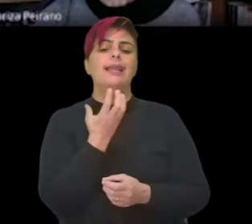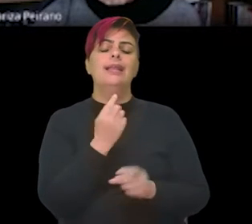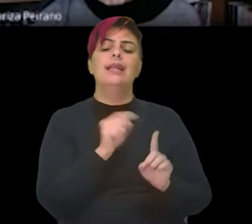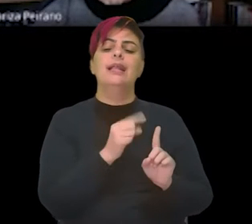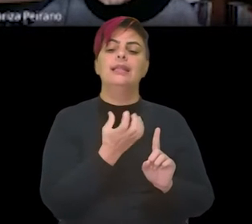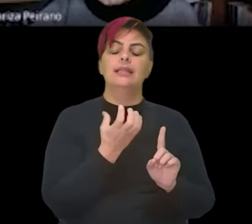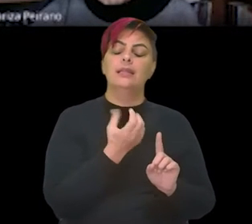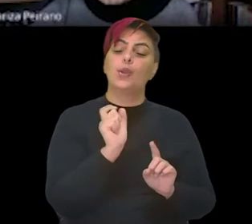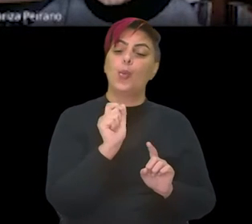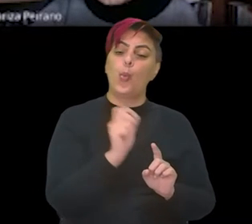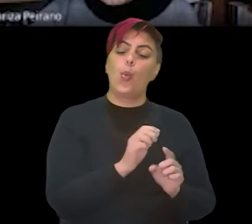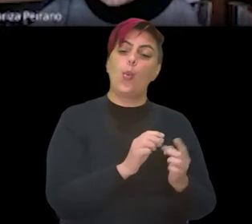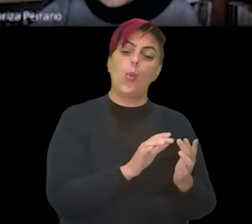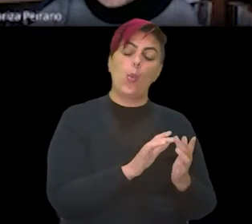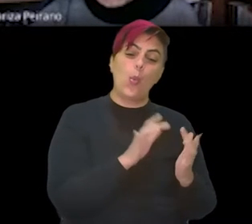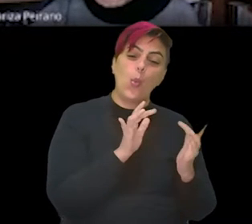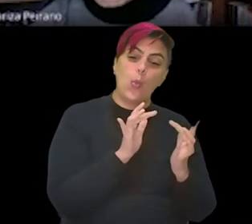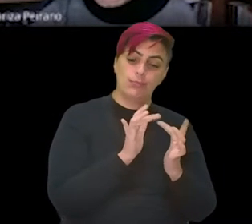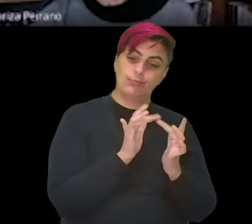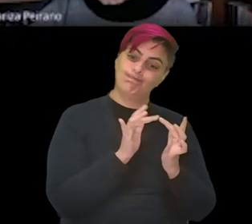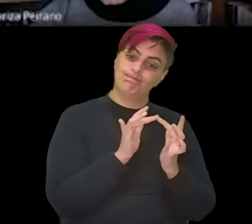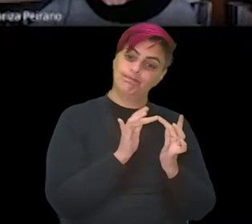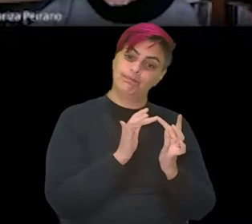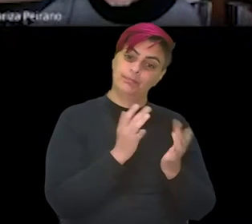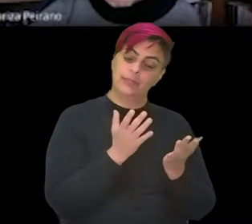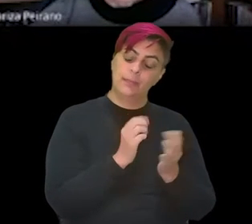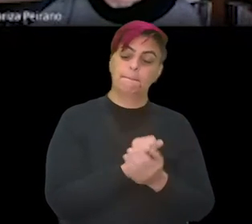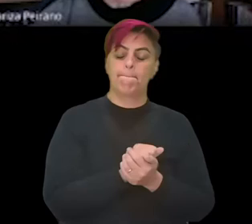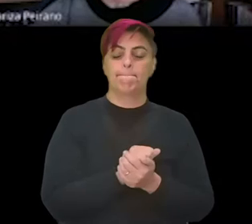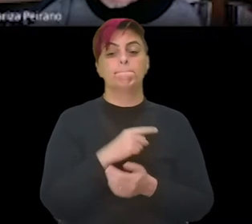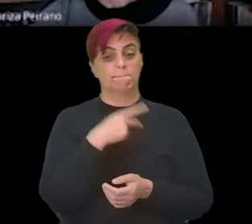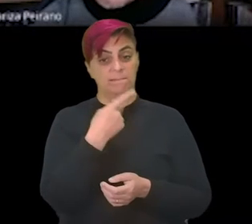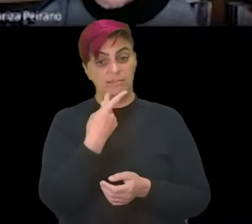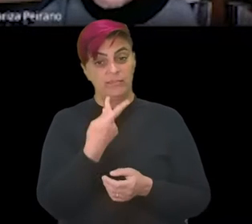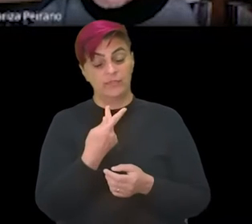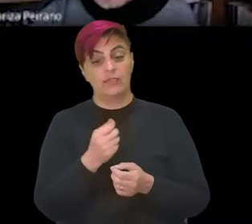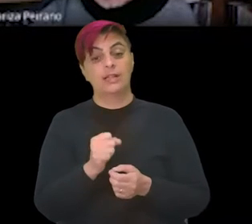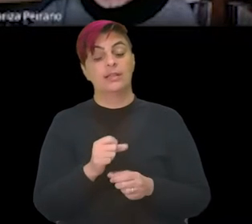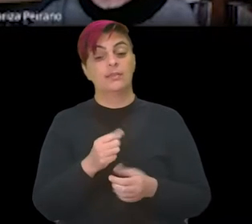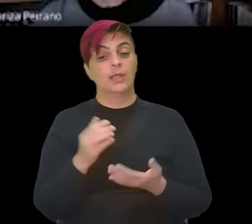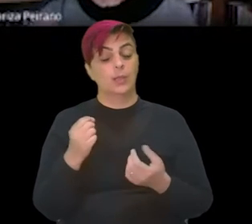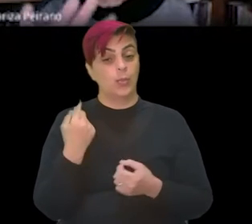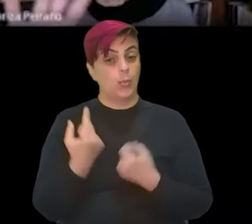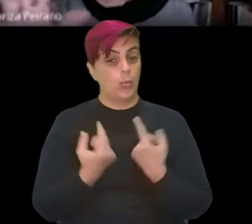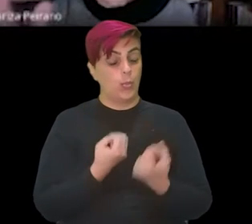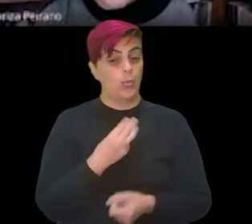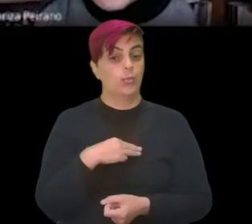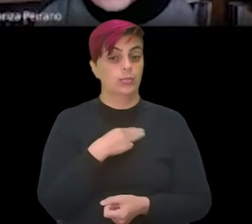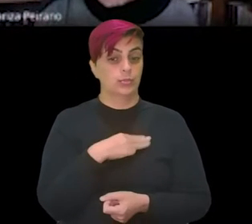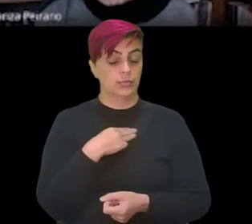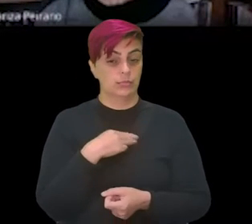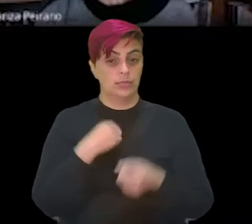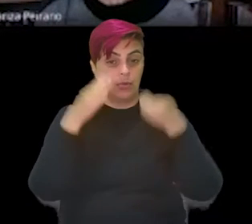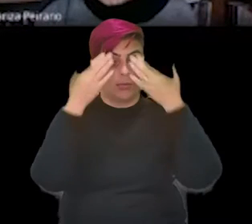portanto, chegar a um contato intimista. E ele menciona que alguns missionários que ele diz